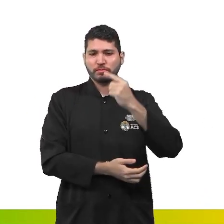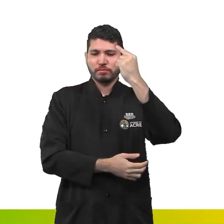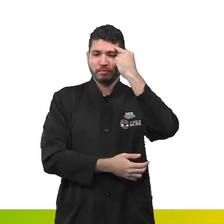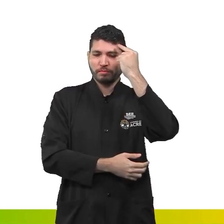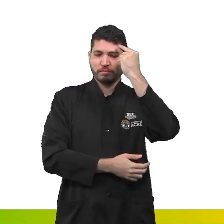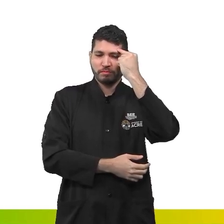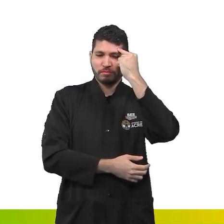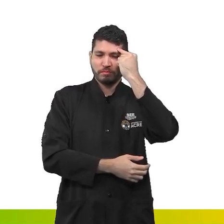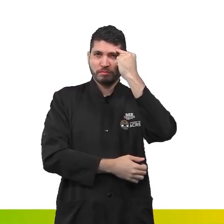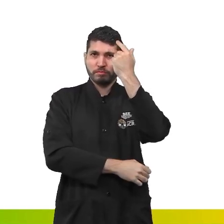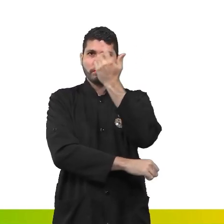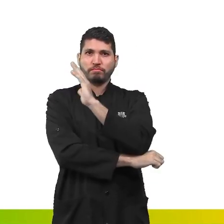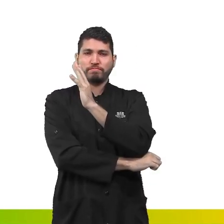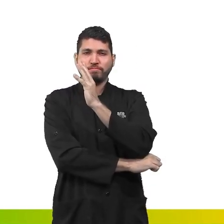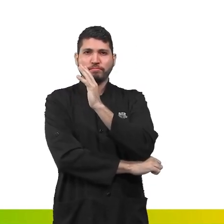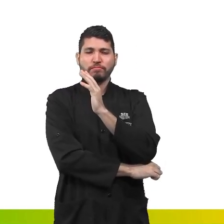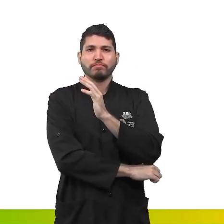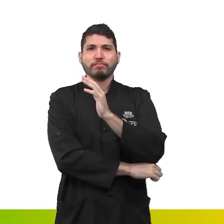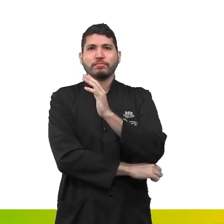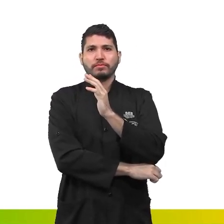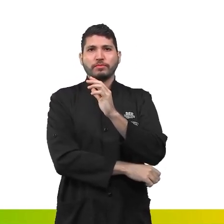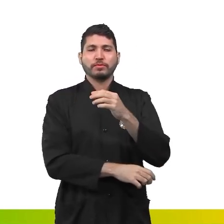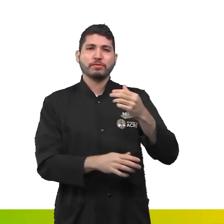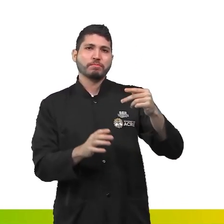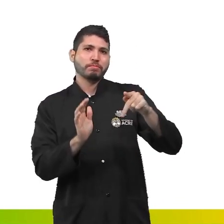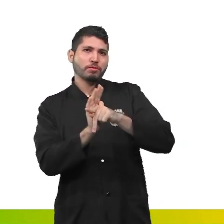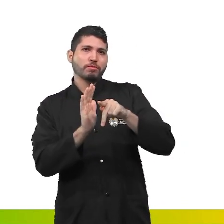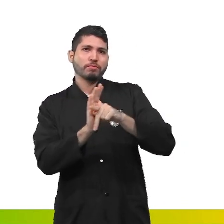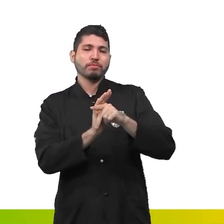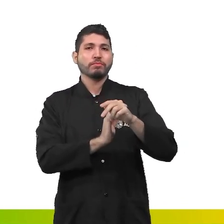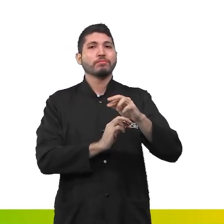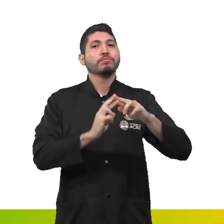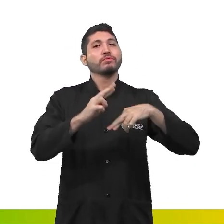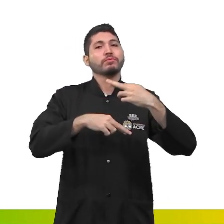tornaram centrais no pensamento renascentista.